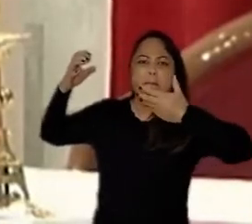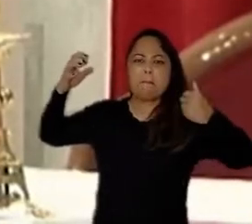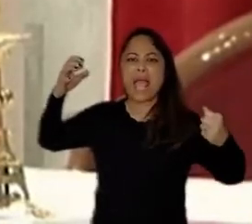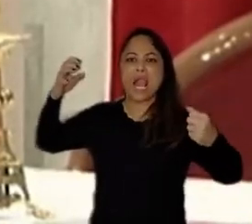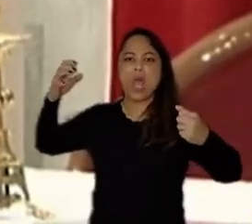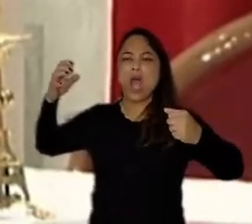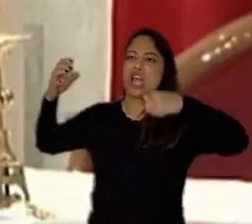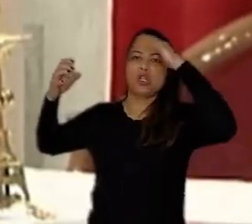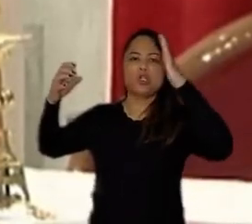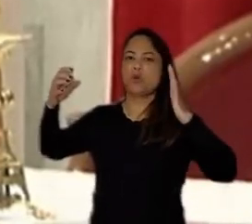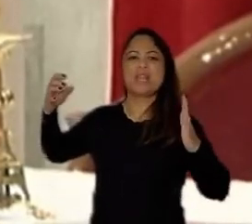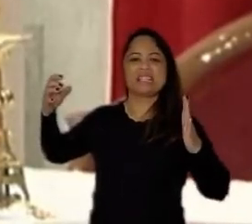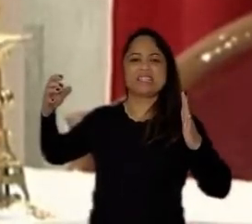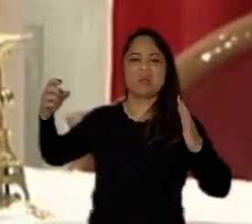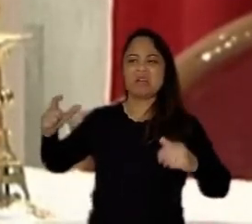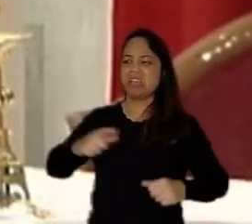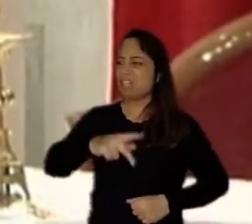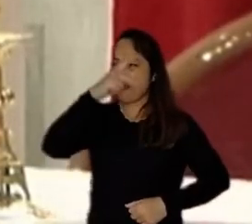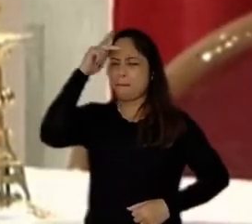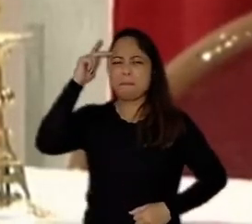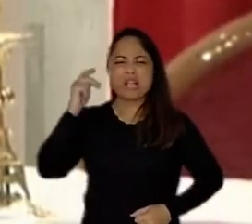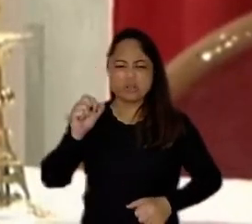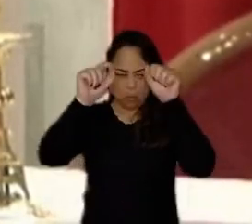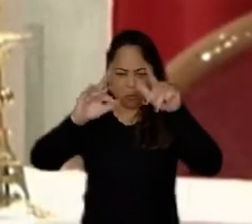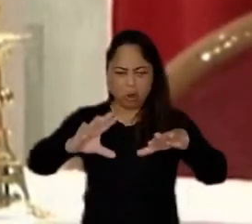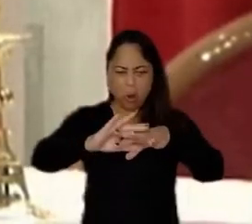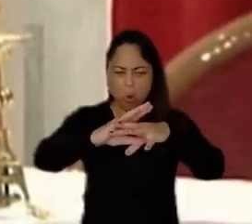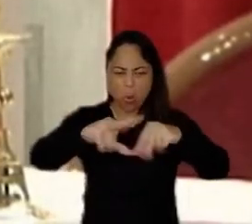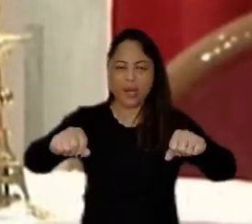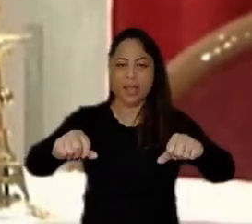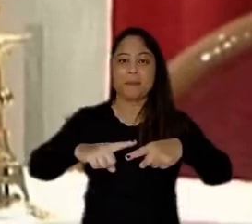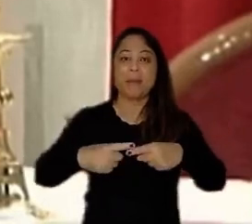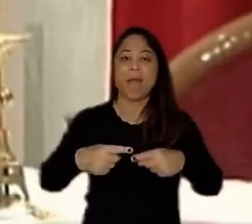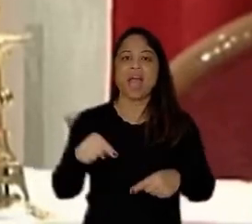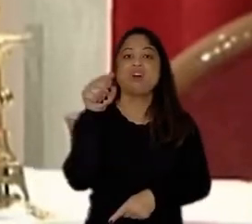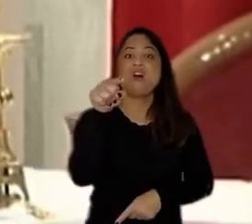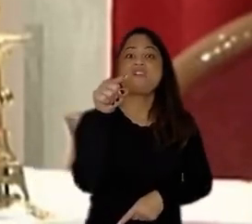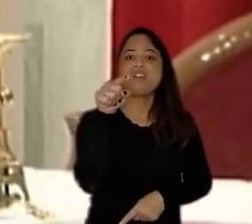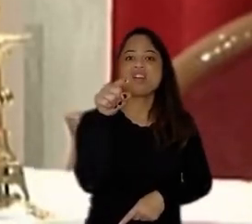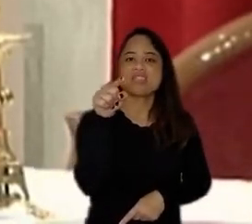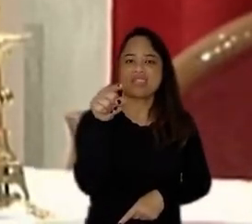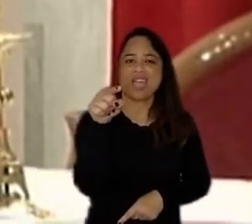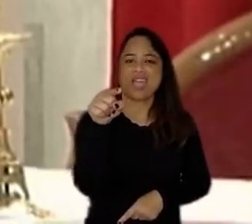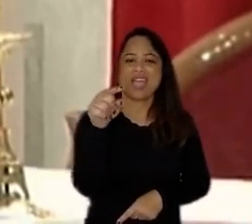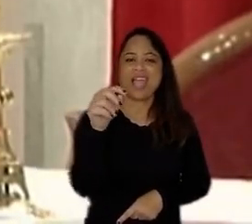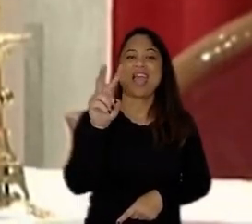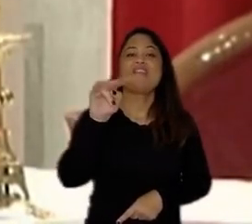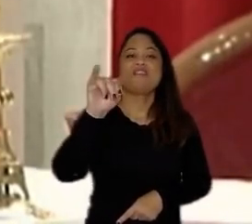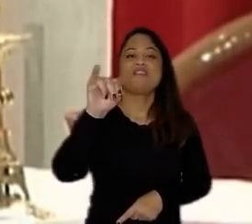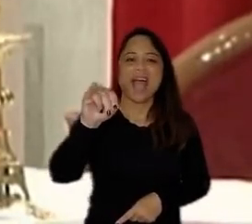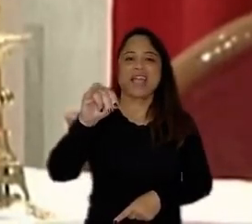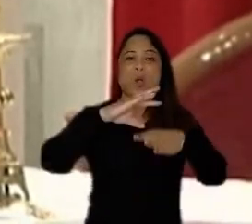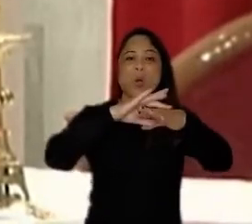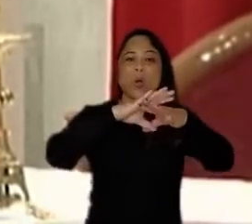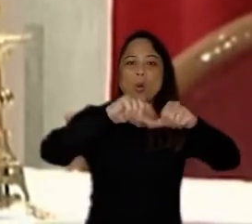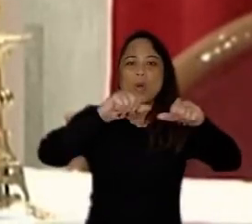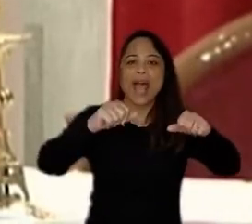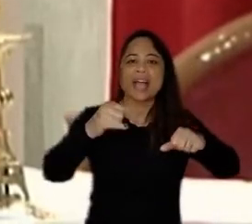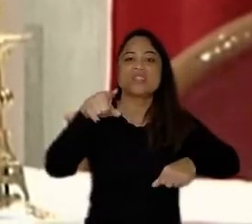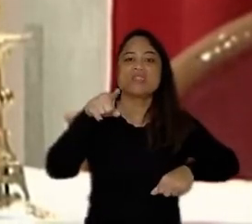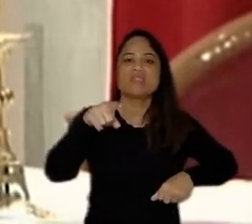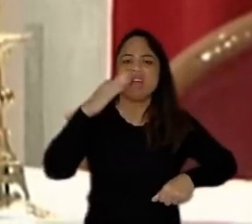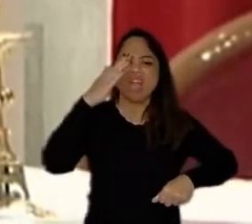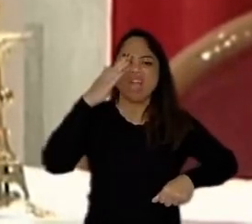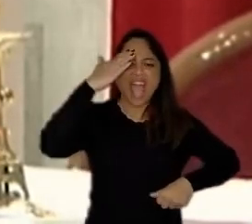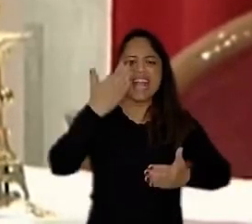de cura aguçado. Quem é que vai ser curado hoje? Quem saiu de casa gerando